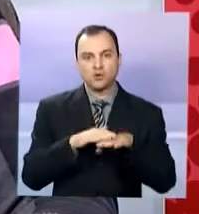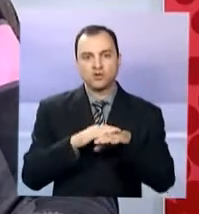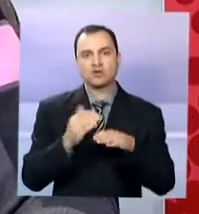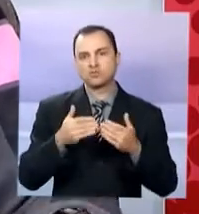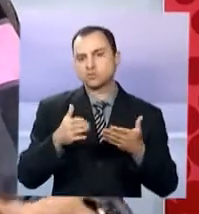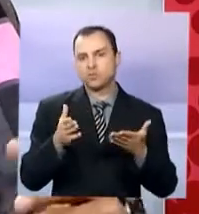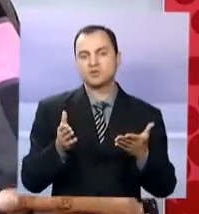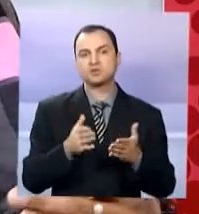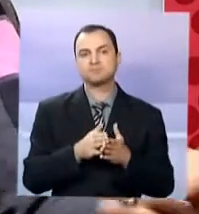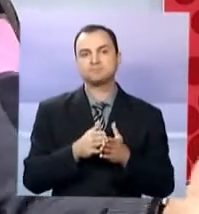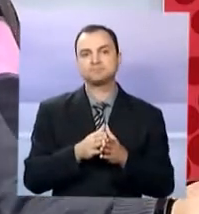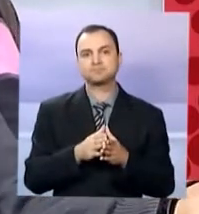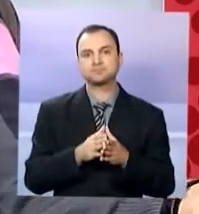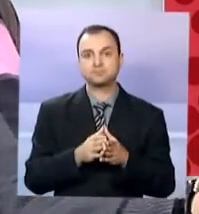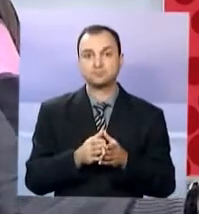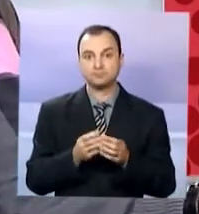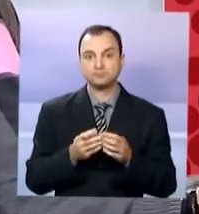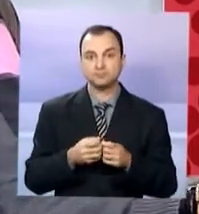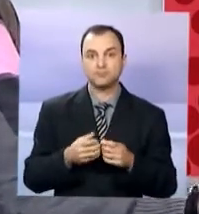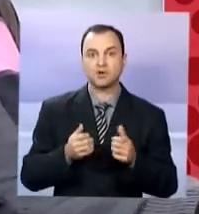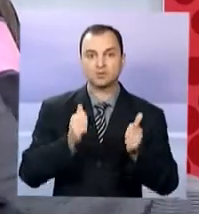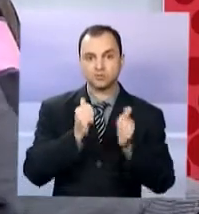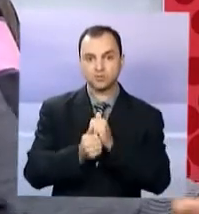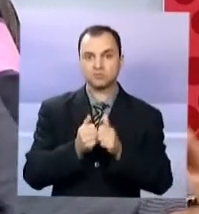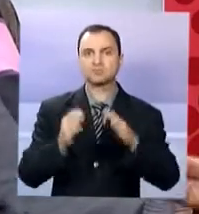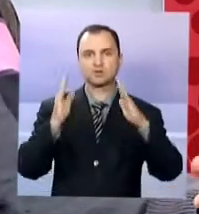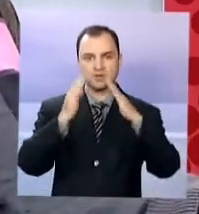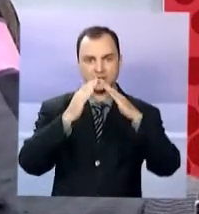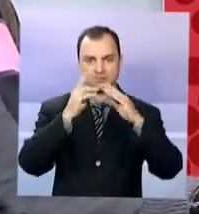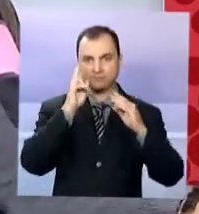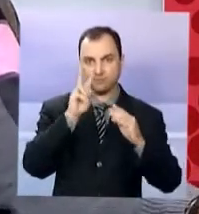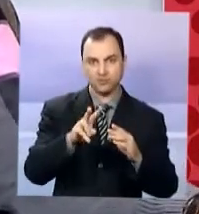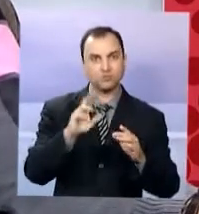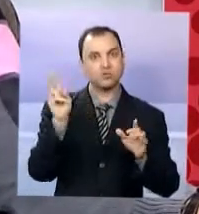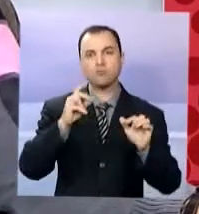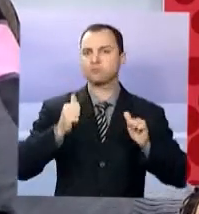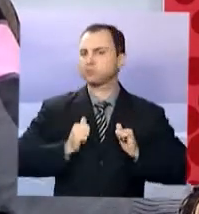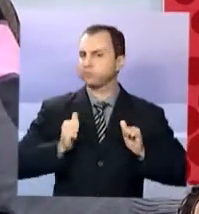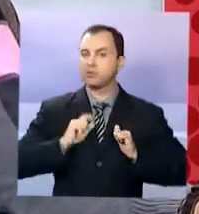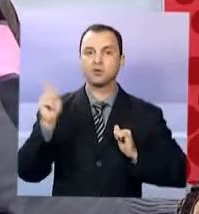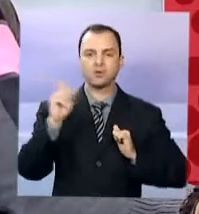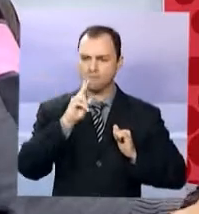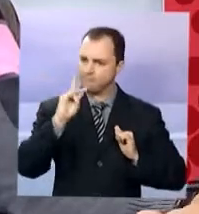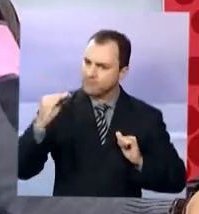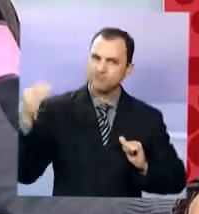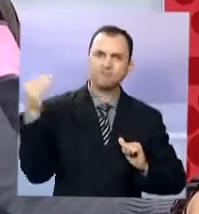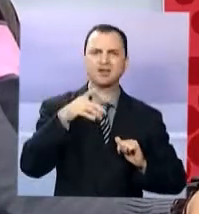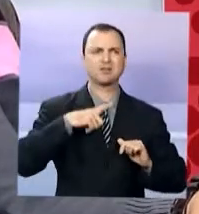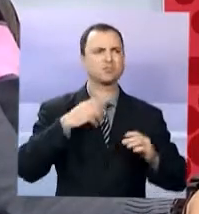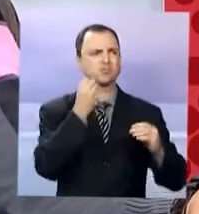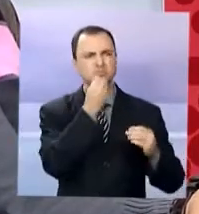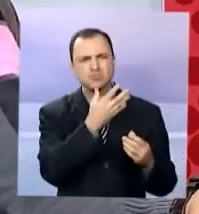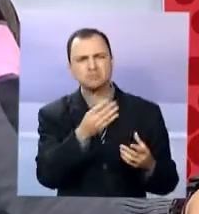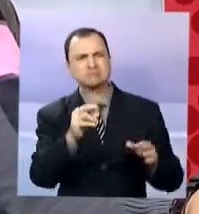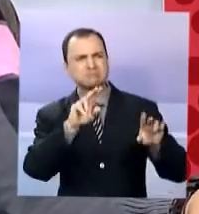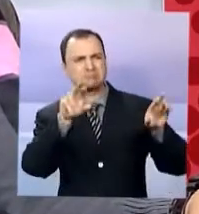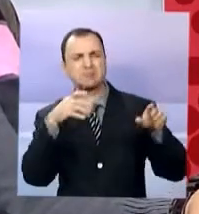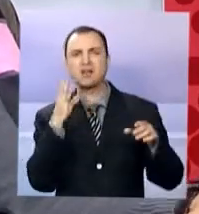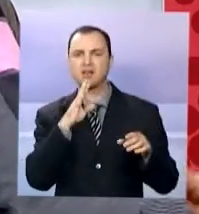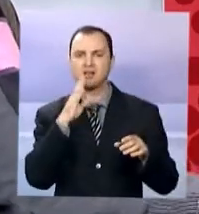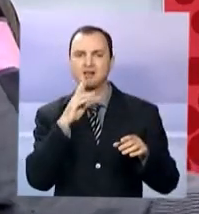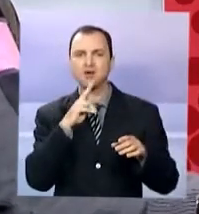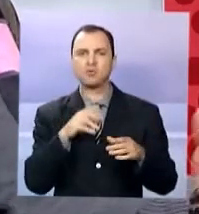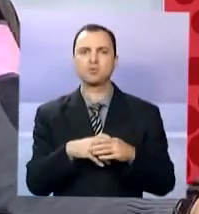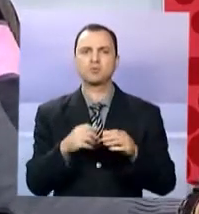desde o começo aí o rapaz esportiva quem tá em casa não fique esperando não vai atrás tem muita coisa bacana para